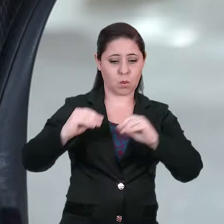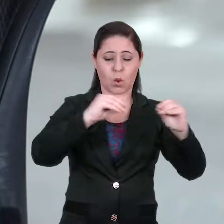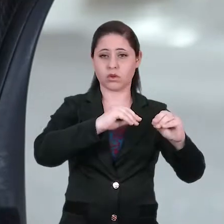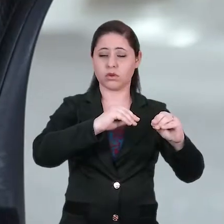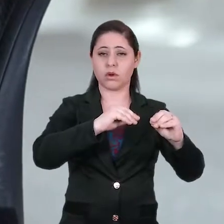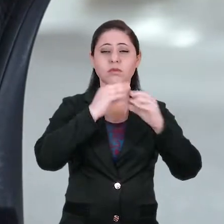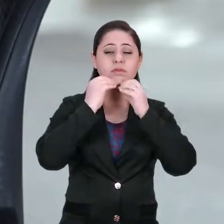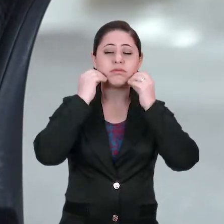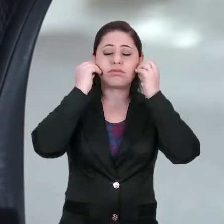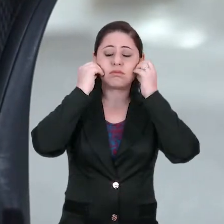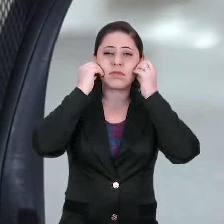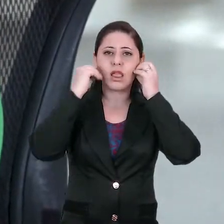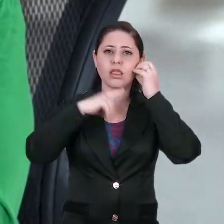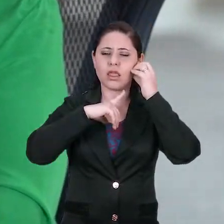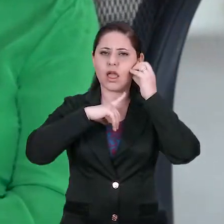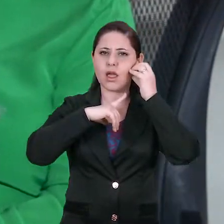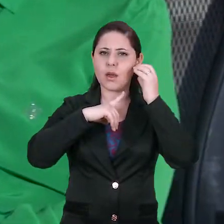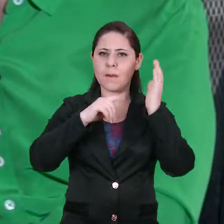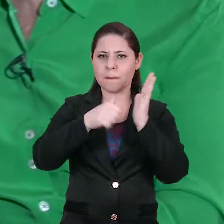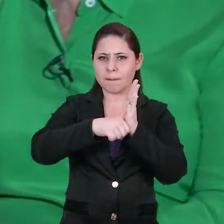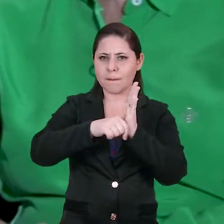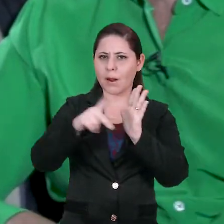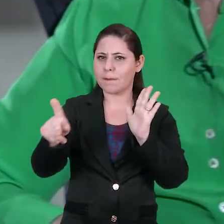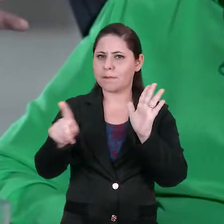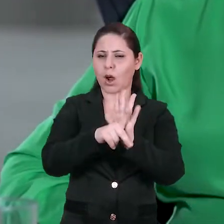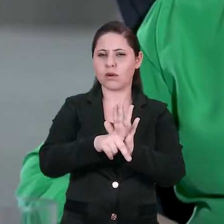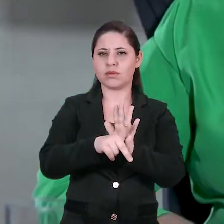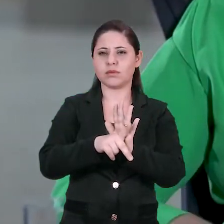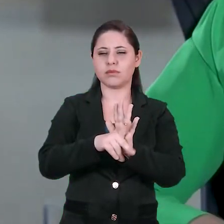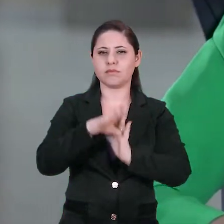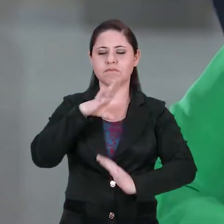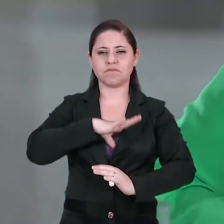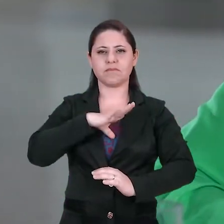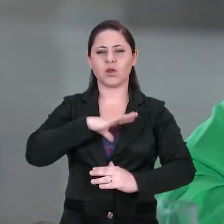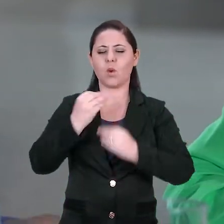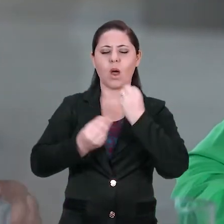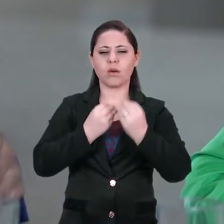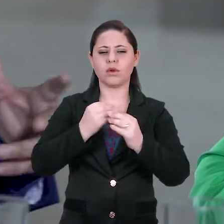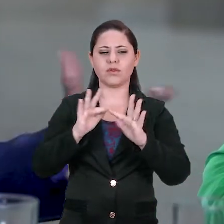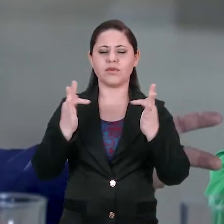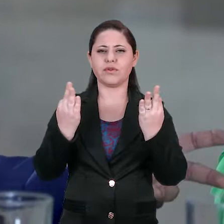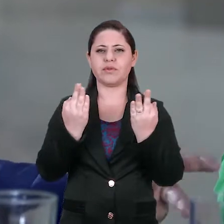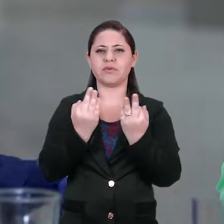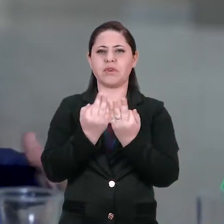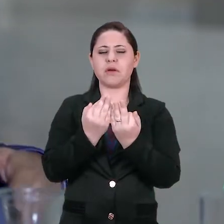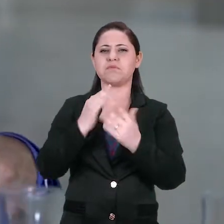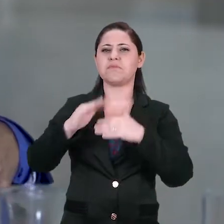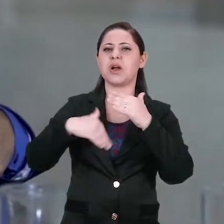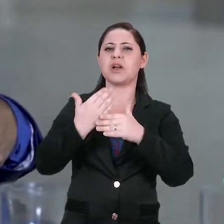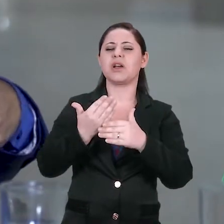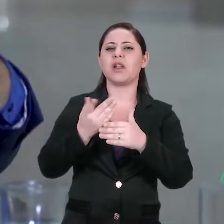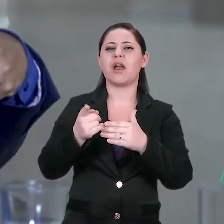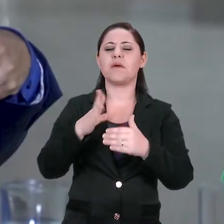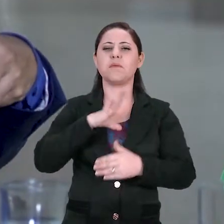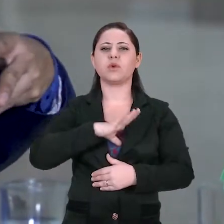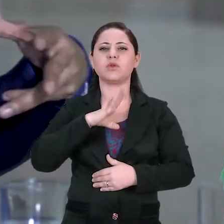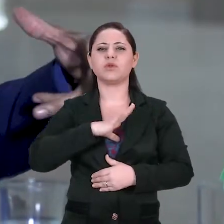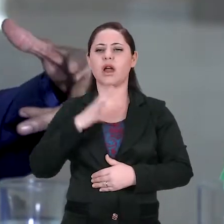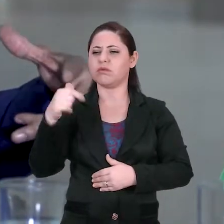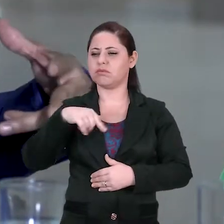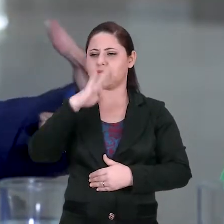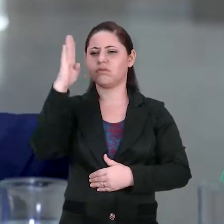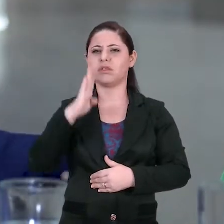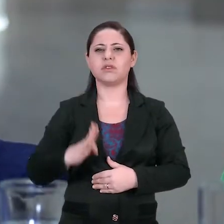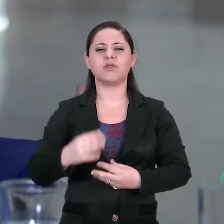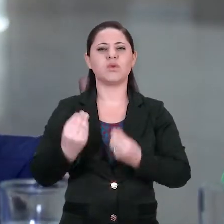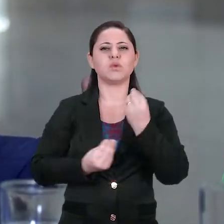para Moçambique. Você tem cidadania portuguesa, E como é que é essa coisa quando dos teus parentes, de o que significa